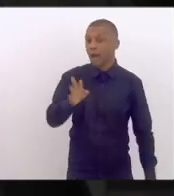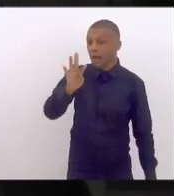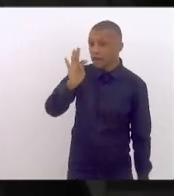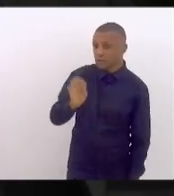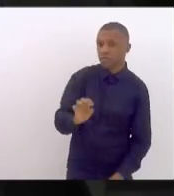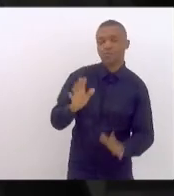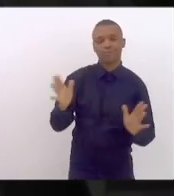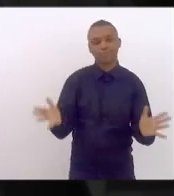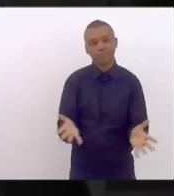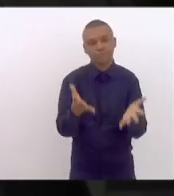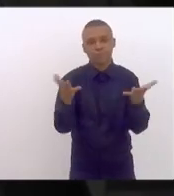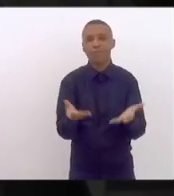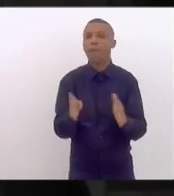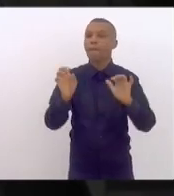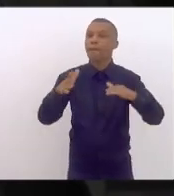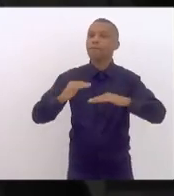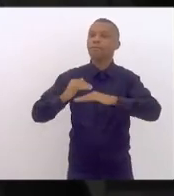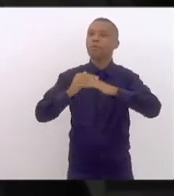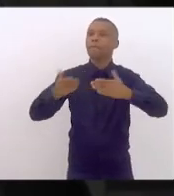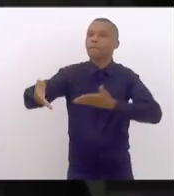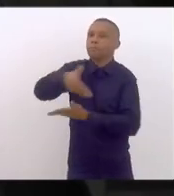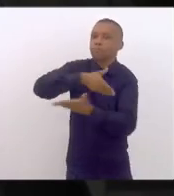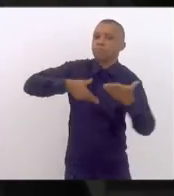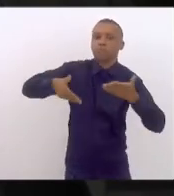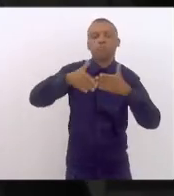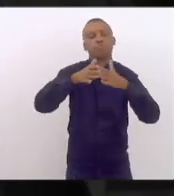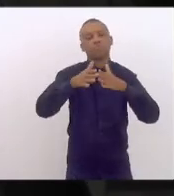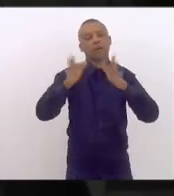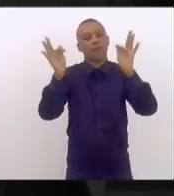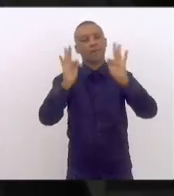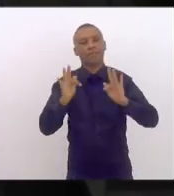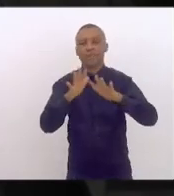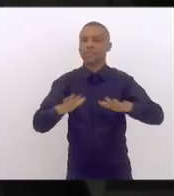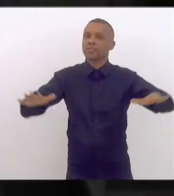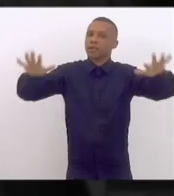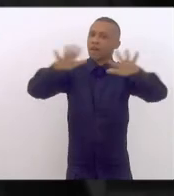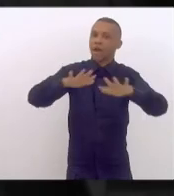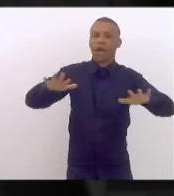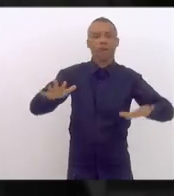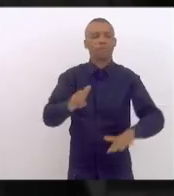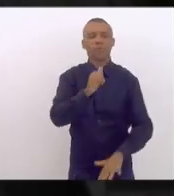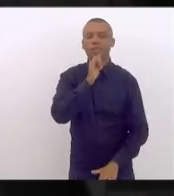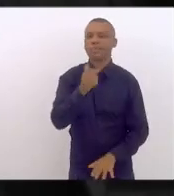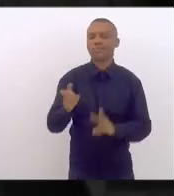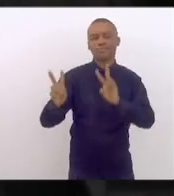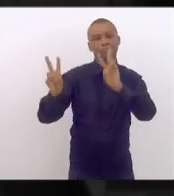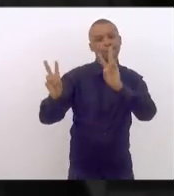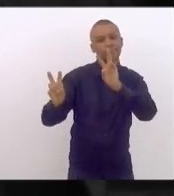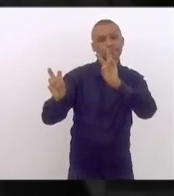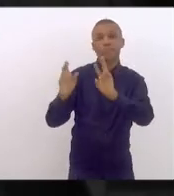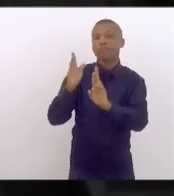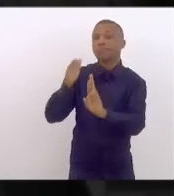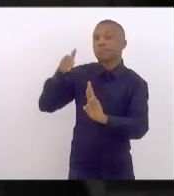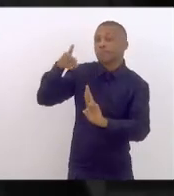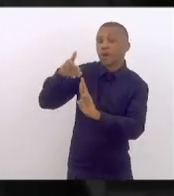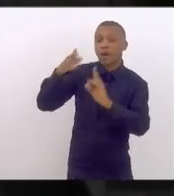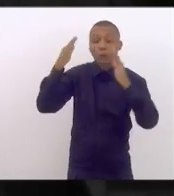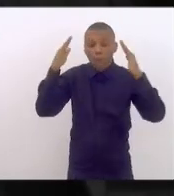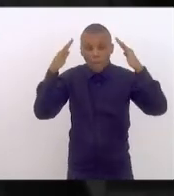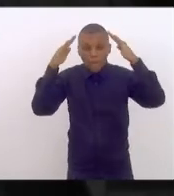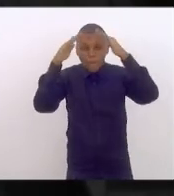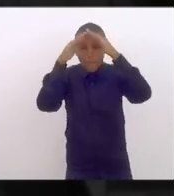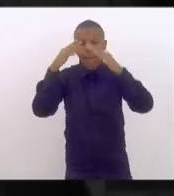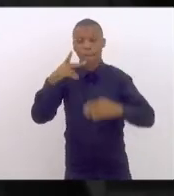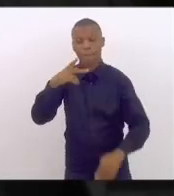geral ou Se quisermos fazer referência ao que disse Luiz Paulo o Papa Paulo VI